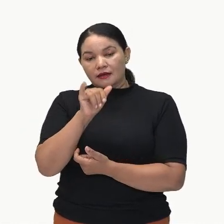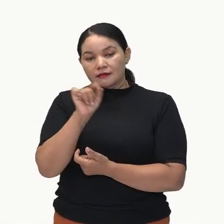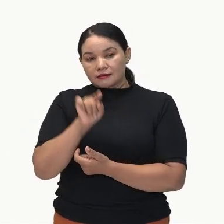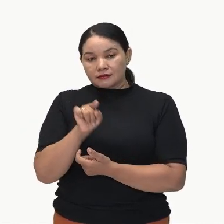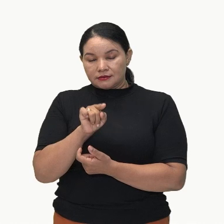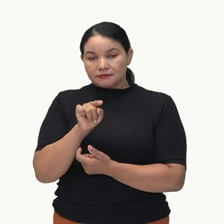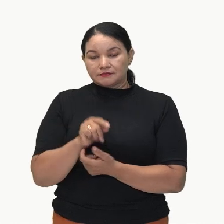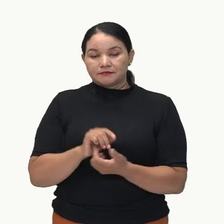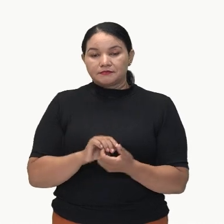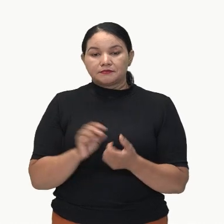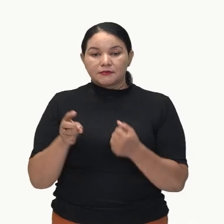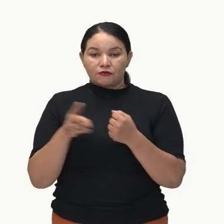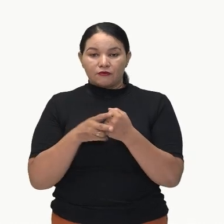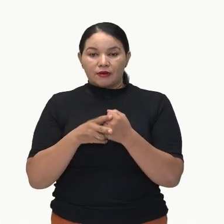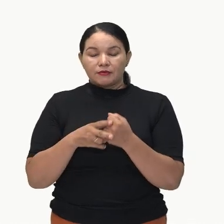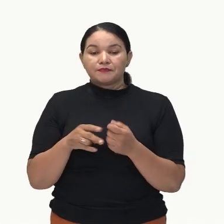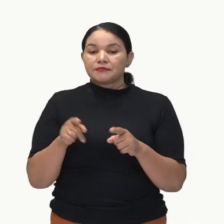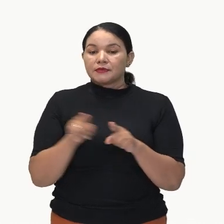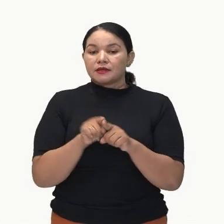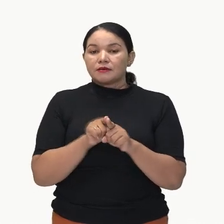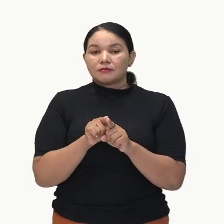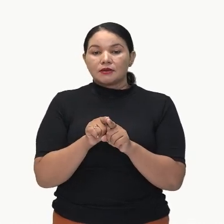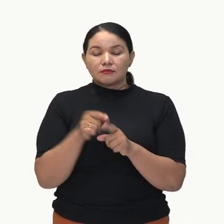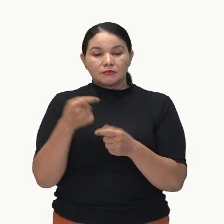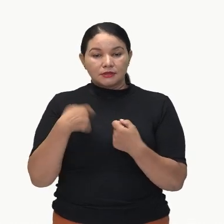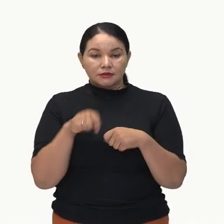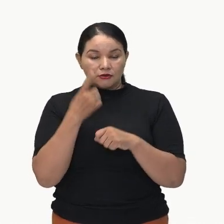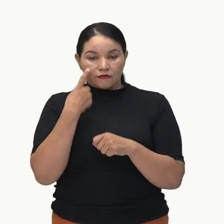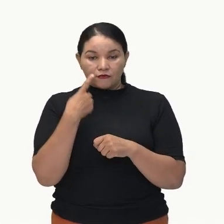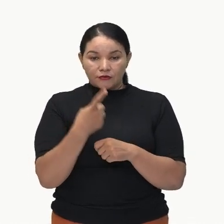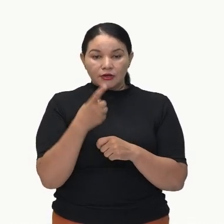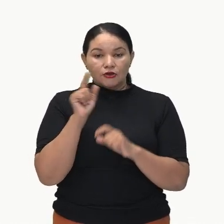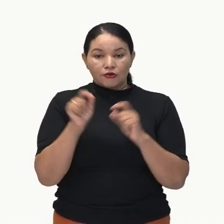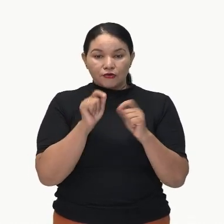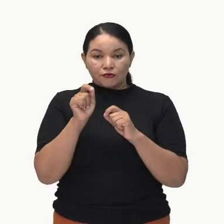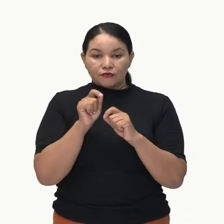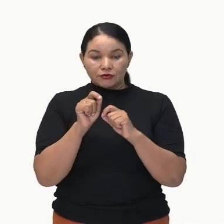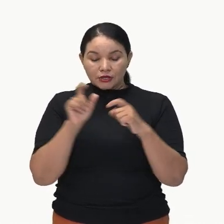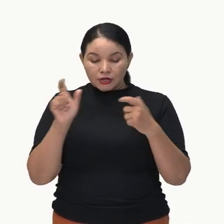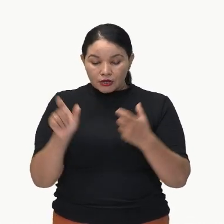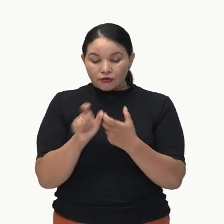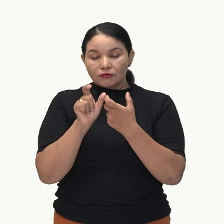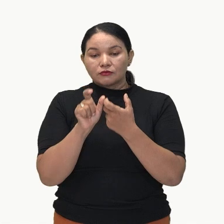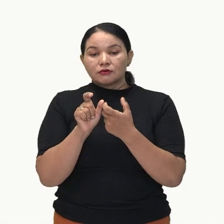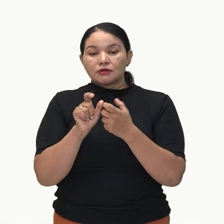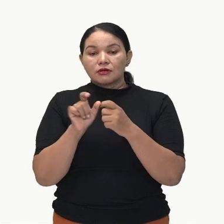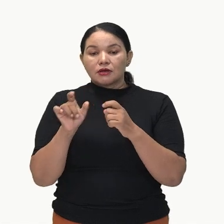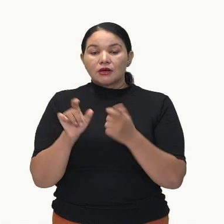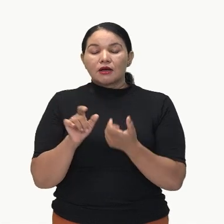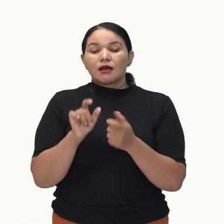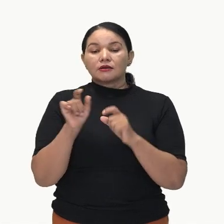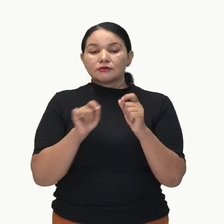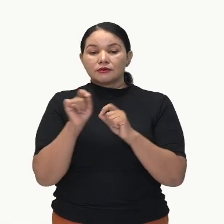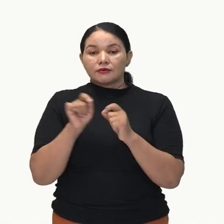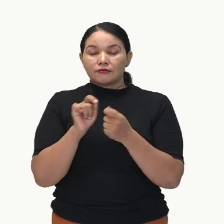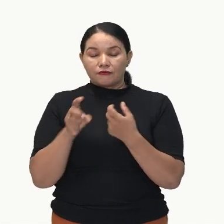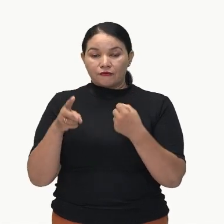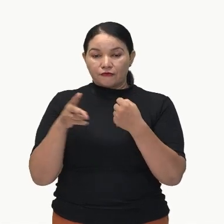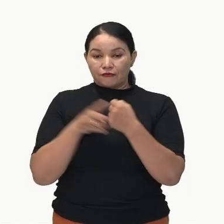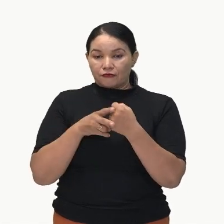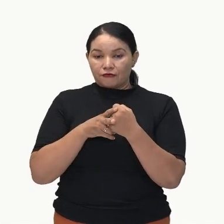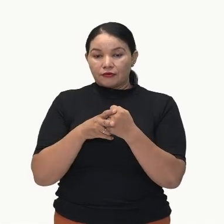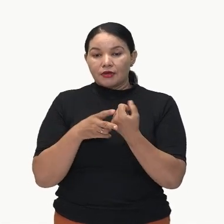nós vamos observar a composição da conjugação desses 2 verbos, a gente observa